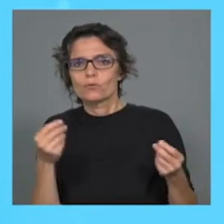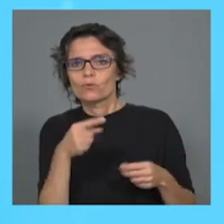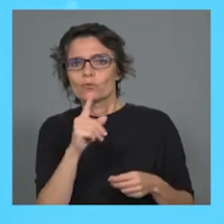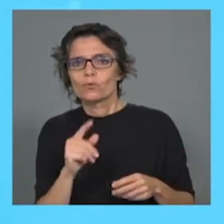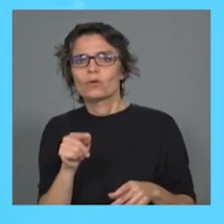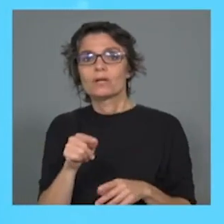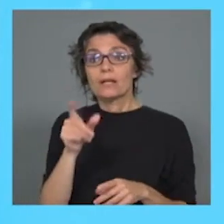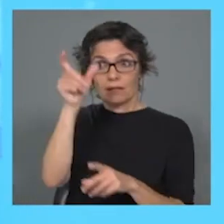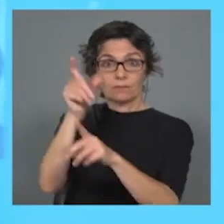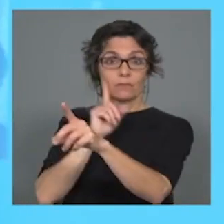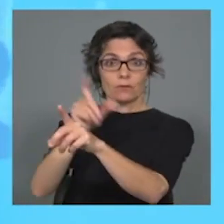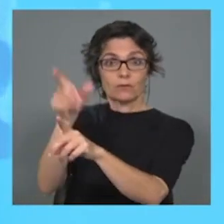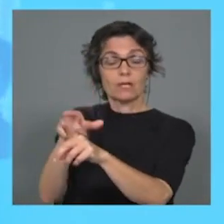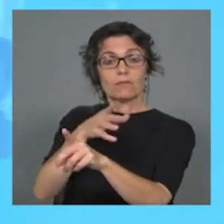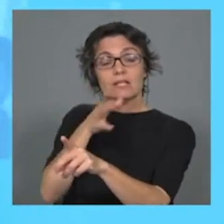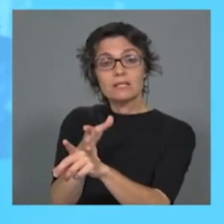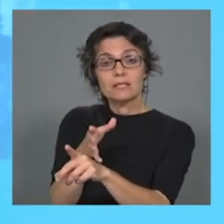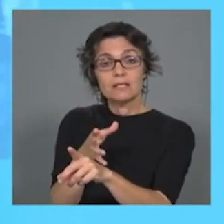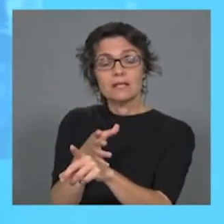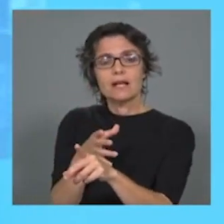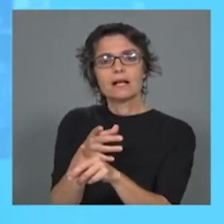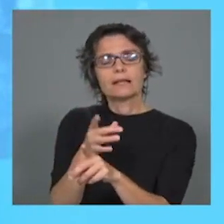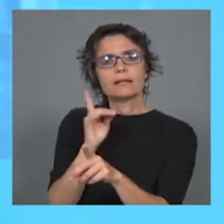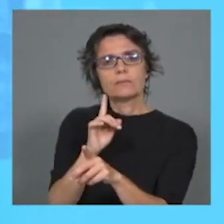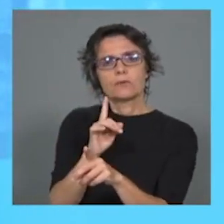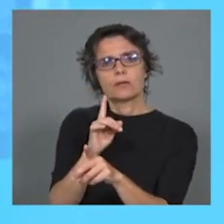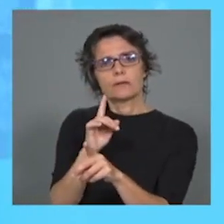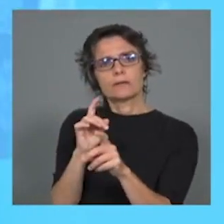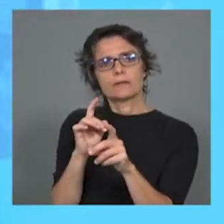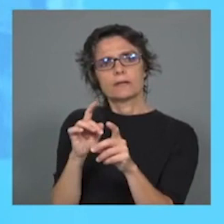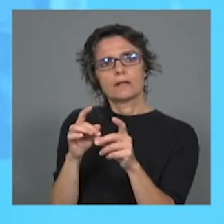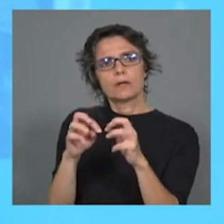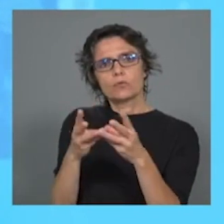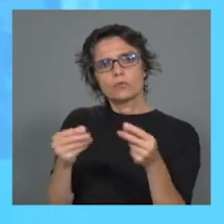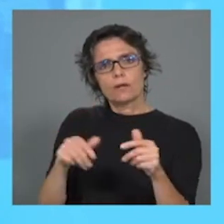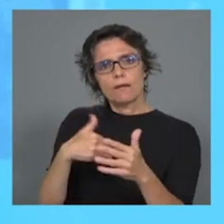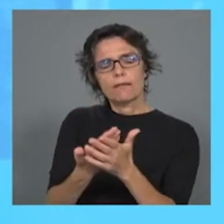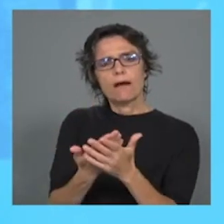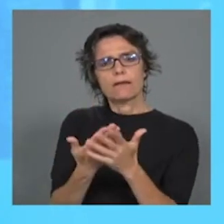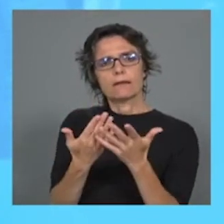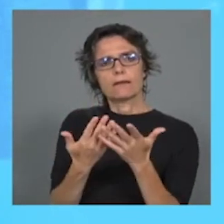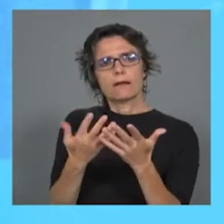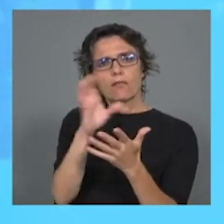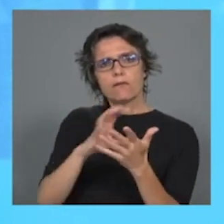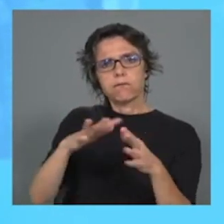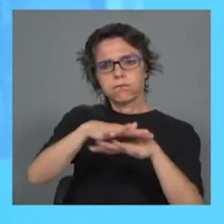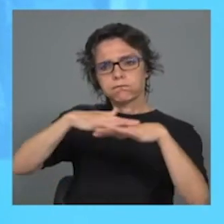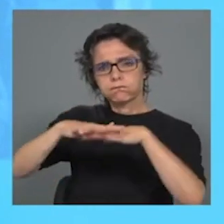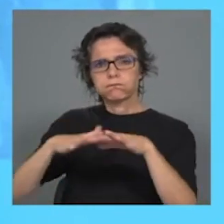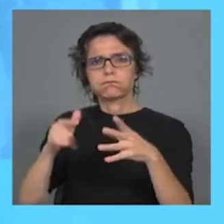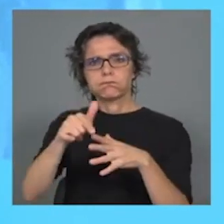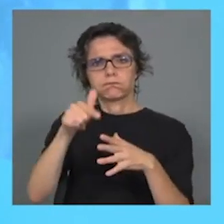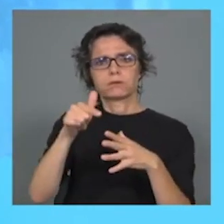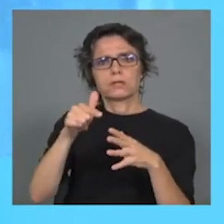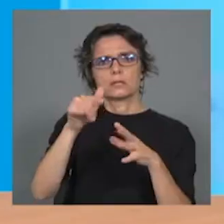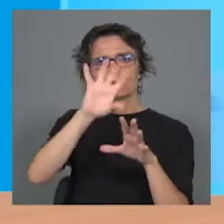sublinhava muito a importância das soluções globais, não é? Do entendimento entre Estados, transversais aos países. Exatamente, não é? Por isso é